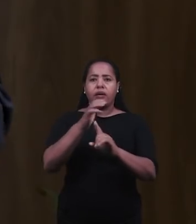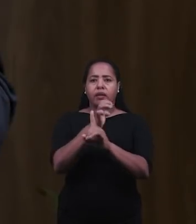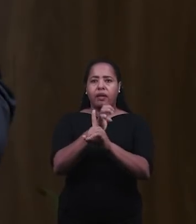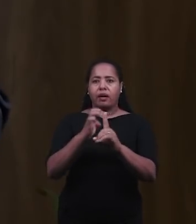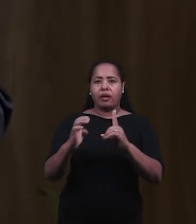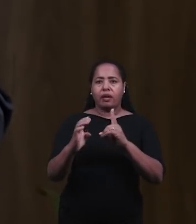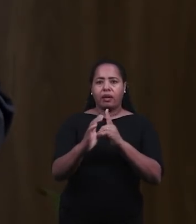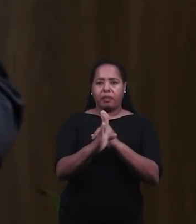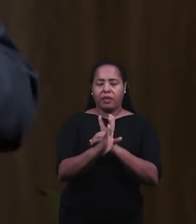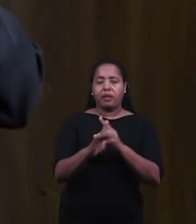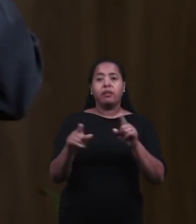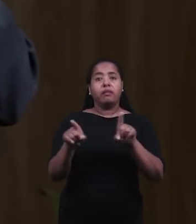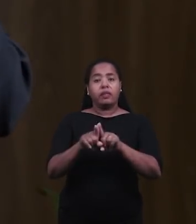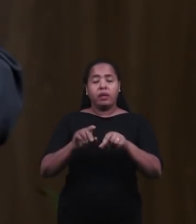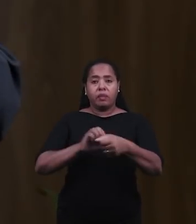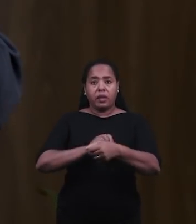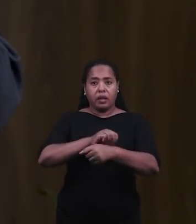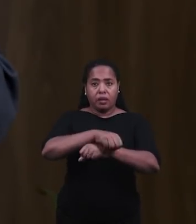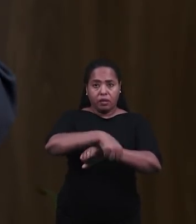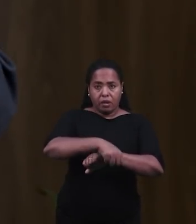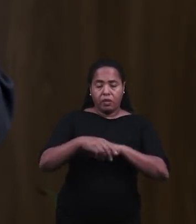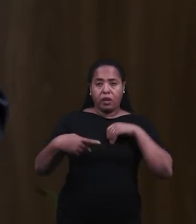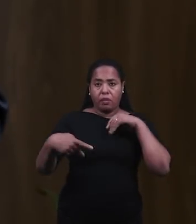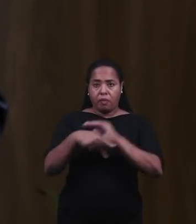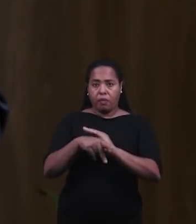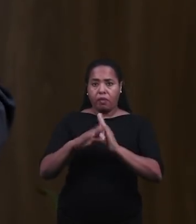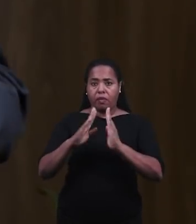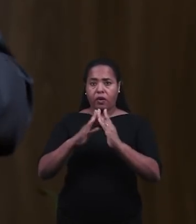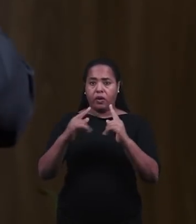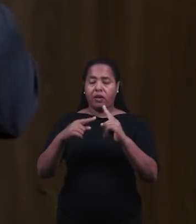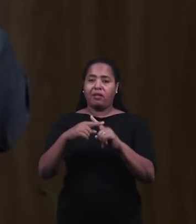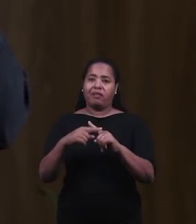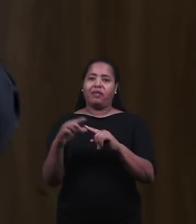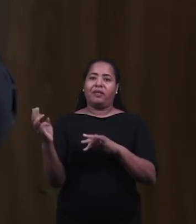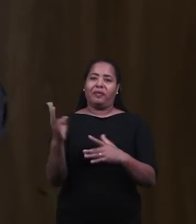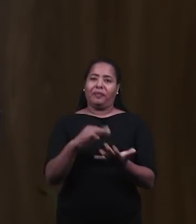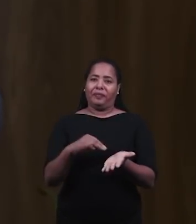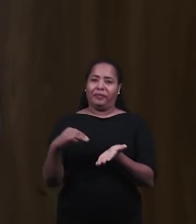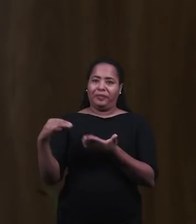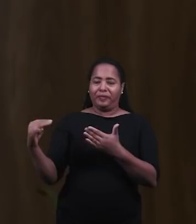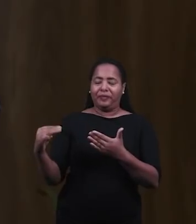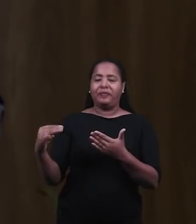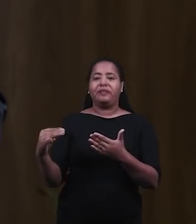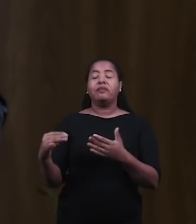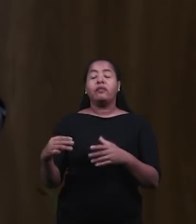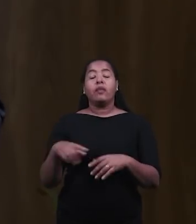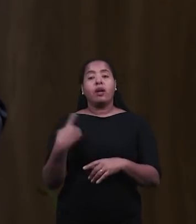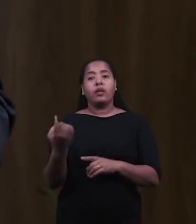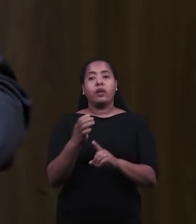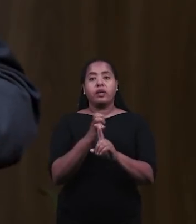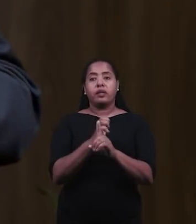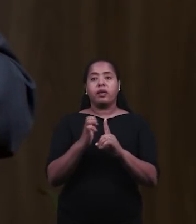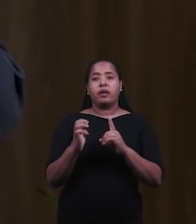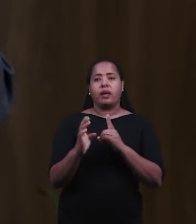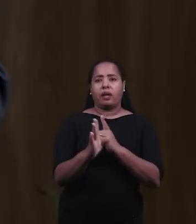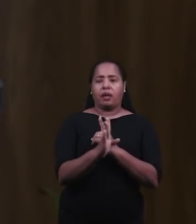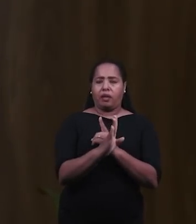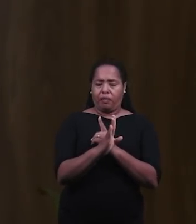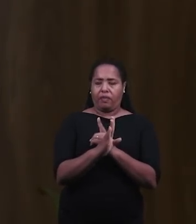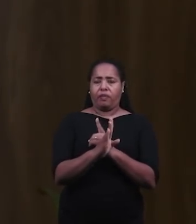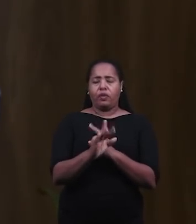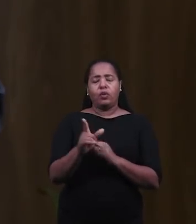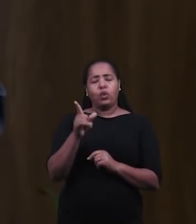Dominical e dos seminários da Igreja Cristã Maranata. A nossa Escola Bíblica Dominical acontece todos